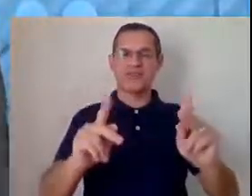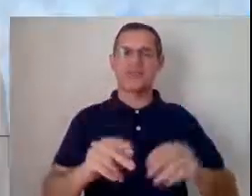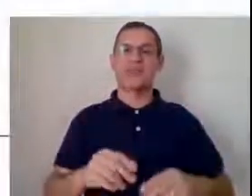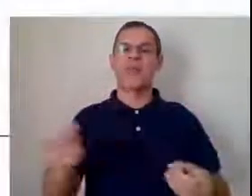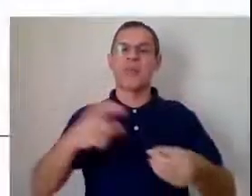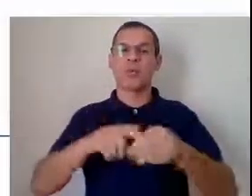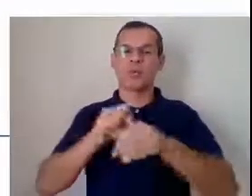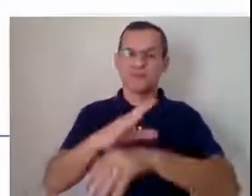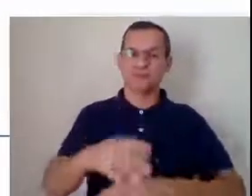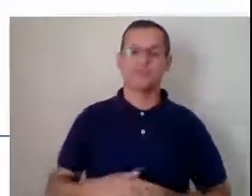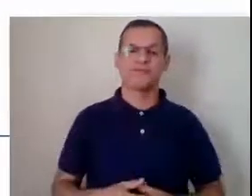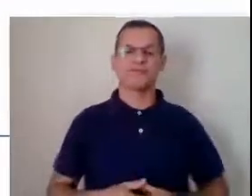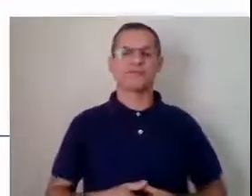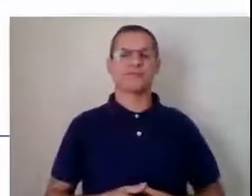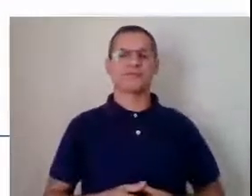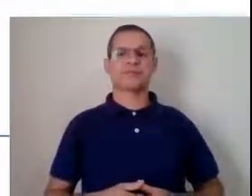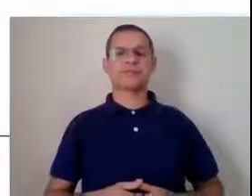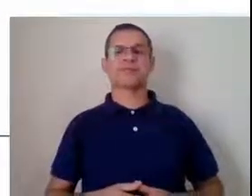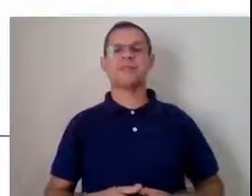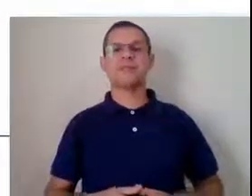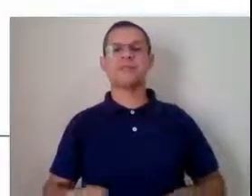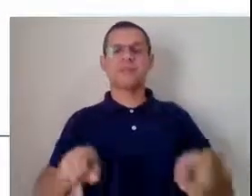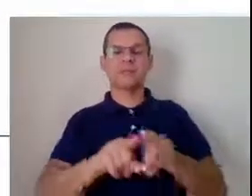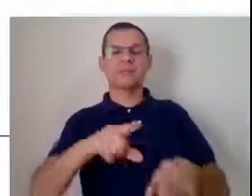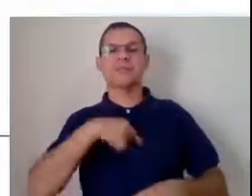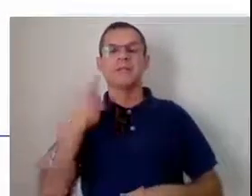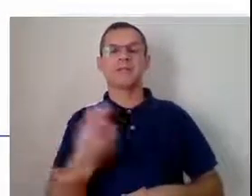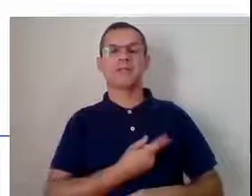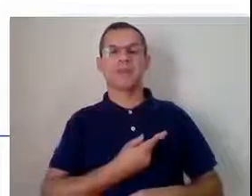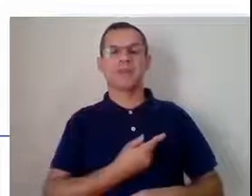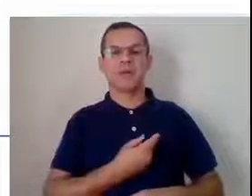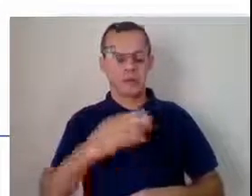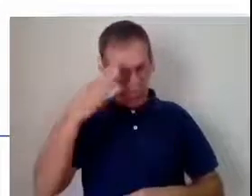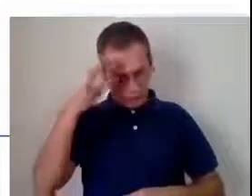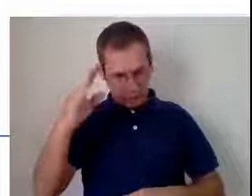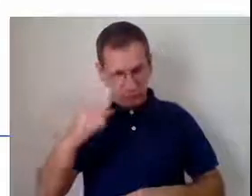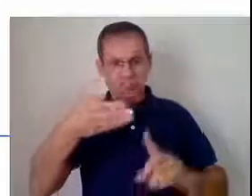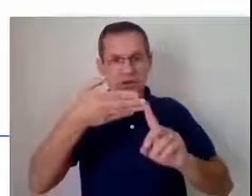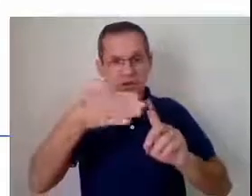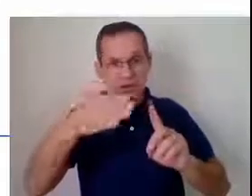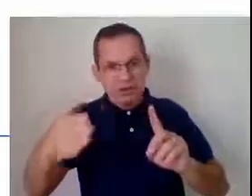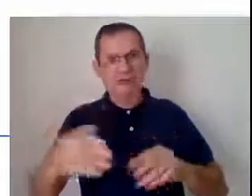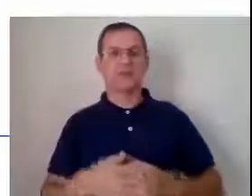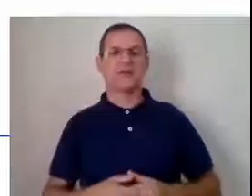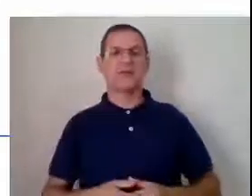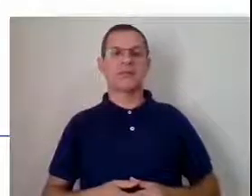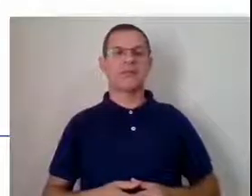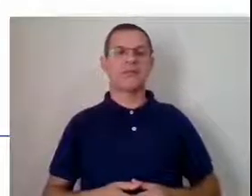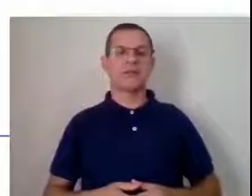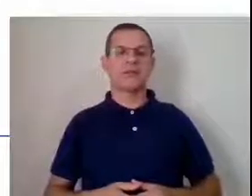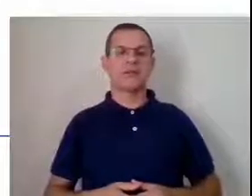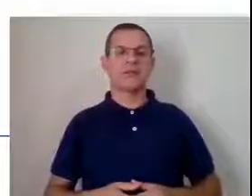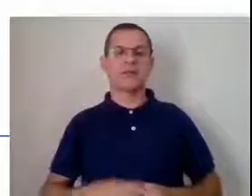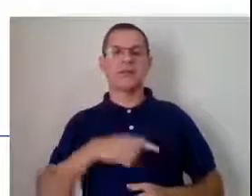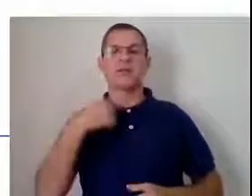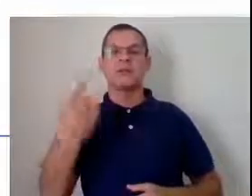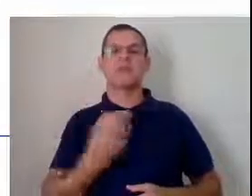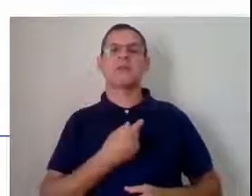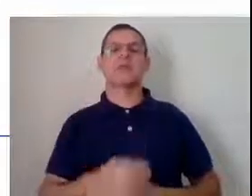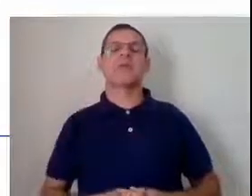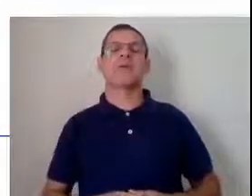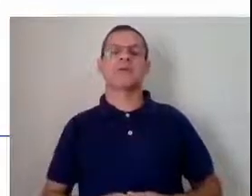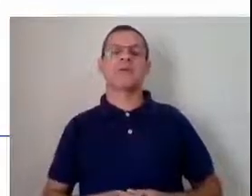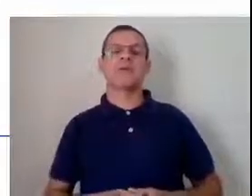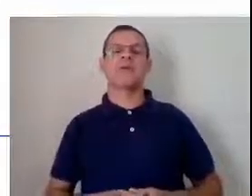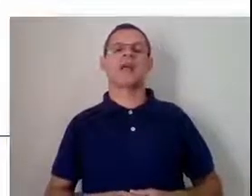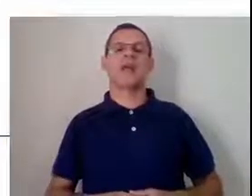Vamos voltar ao quadro. Nós também temos o princípio da extensão, né, que ele nos fala